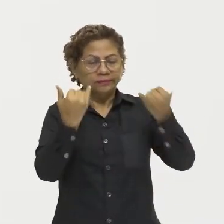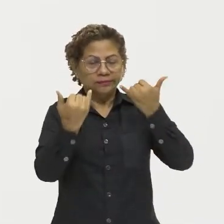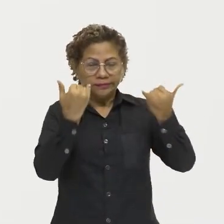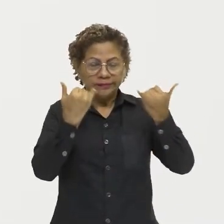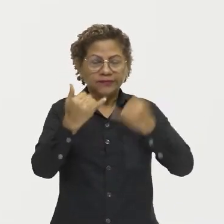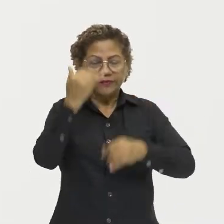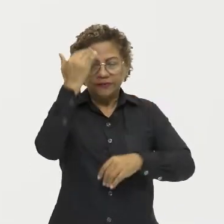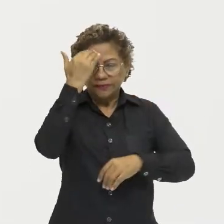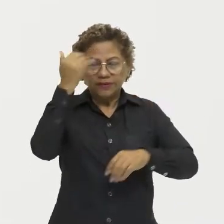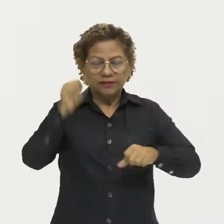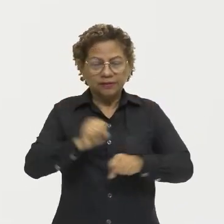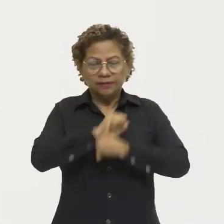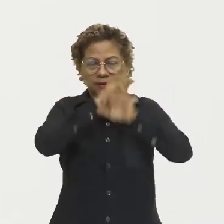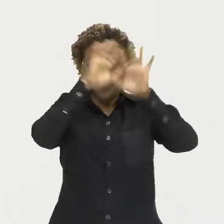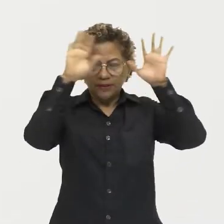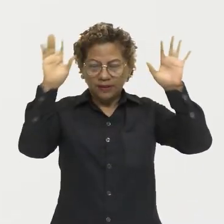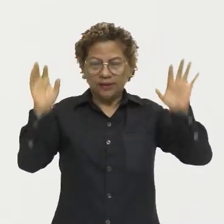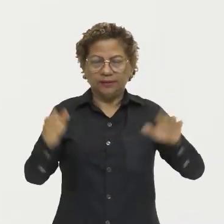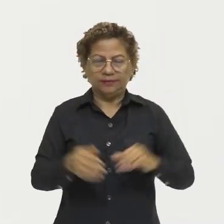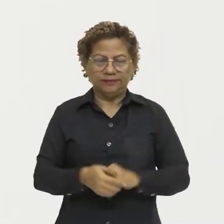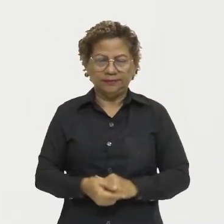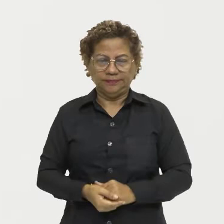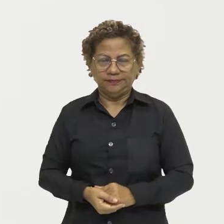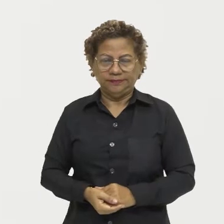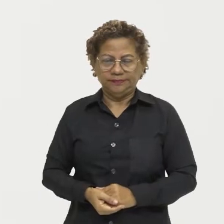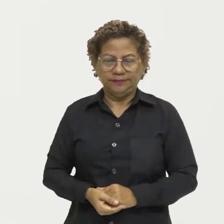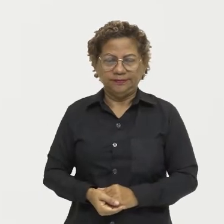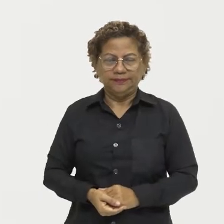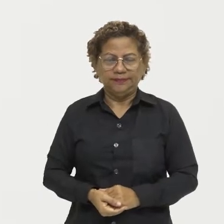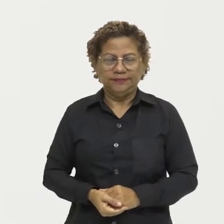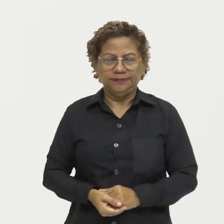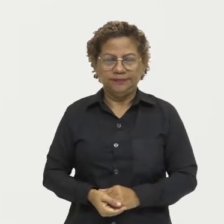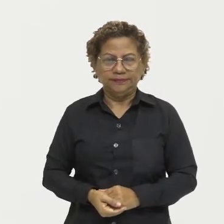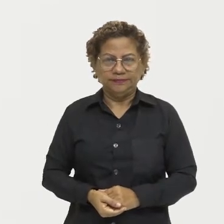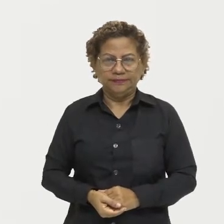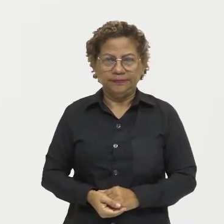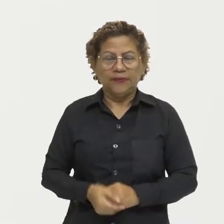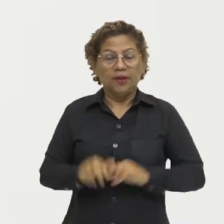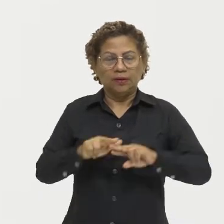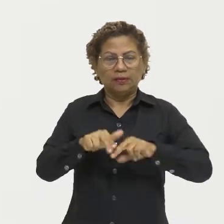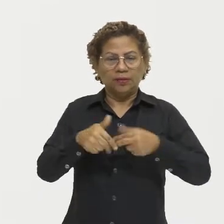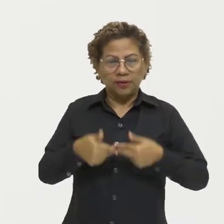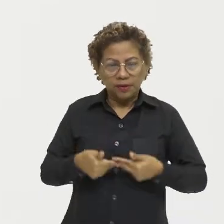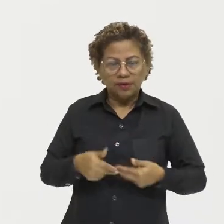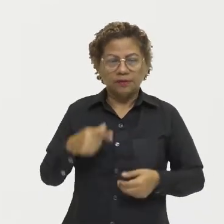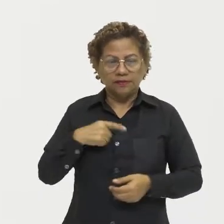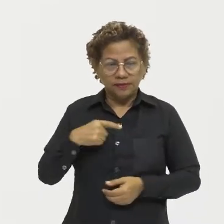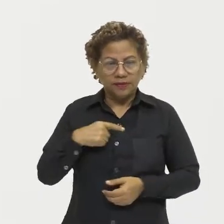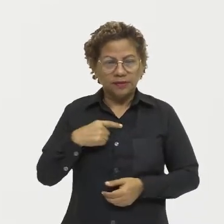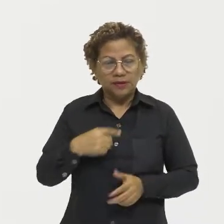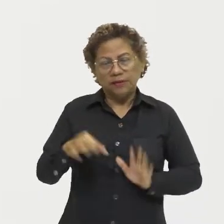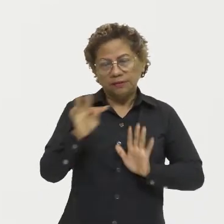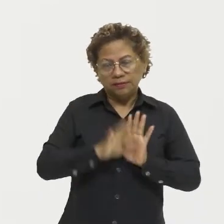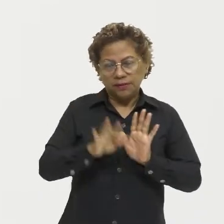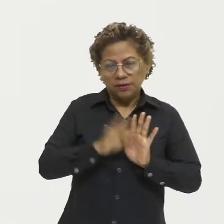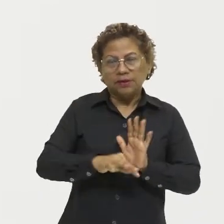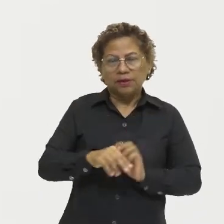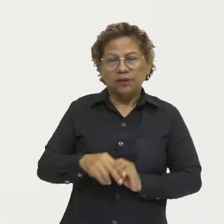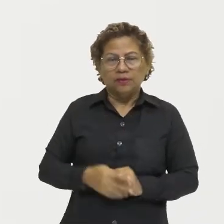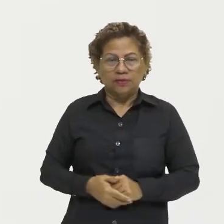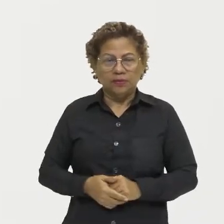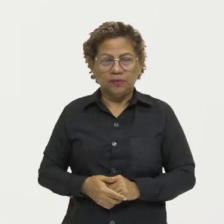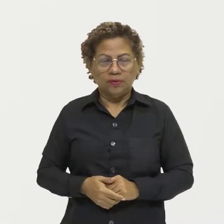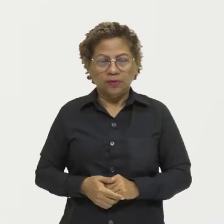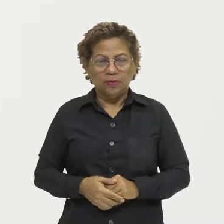poder entender, né, de forma clara o que aconteceu, né? Então, por isso vai ser um texto com uma linguagem clara, um